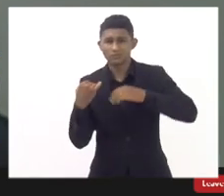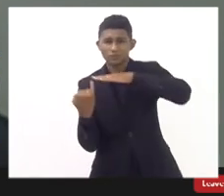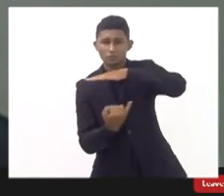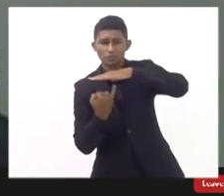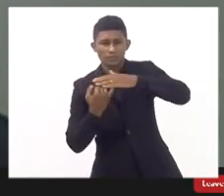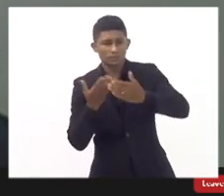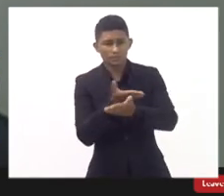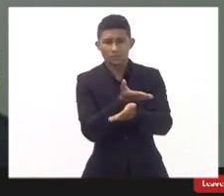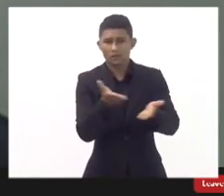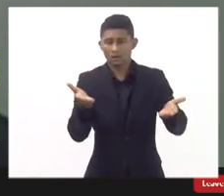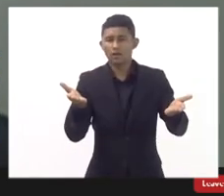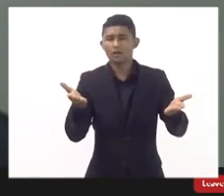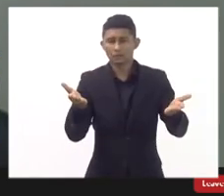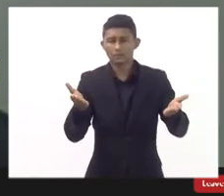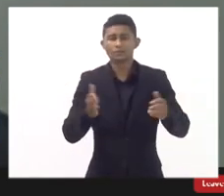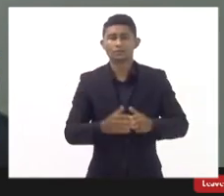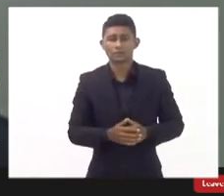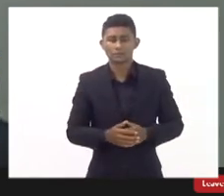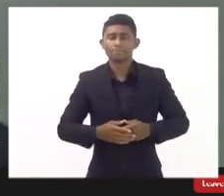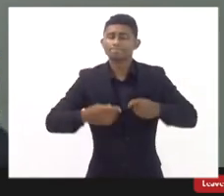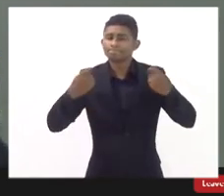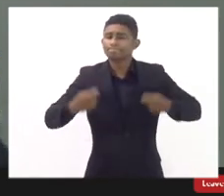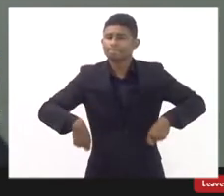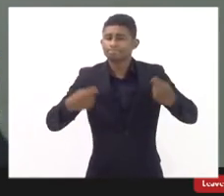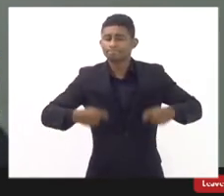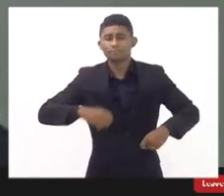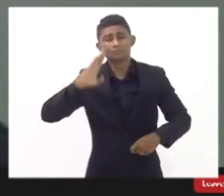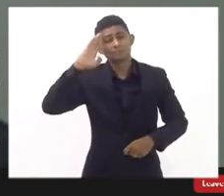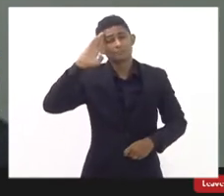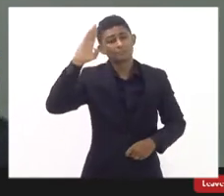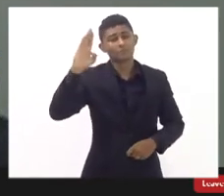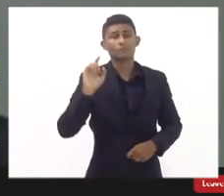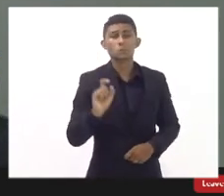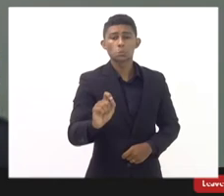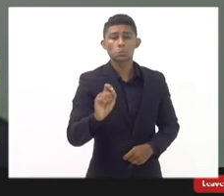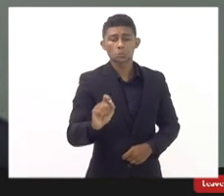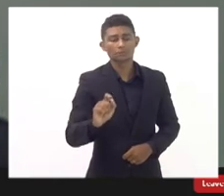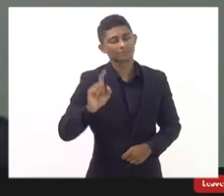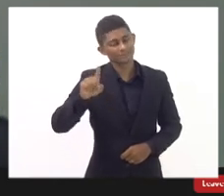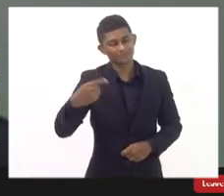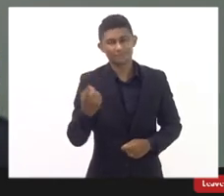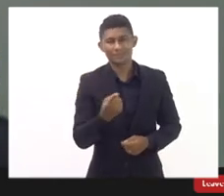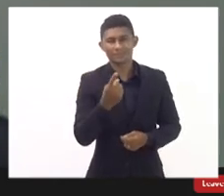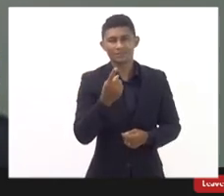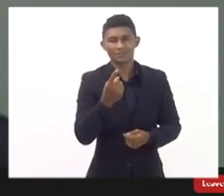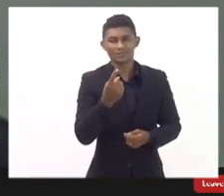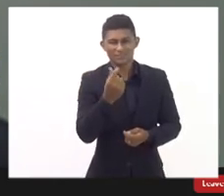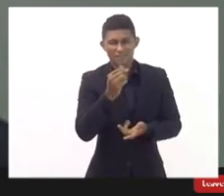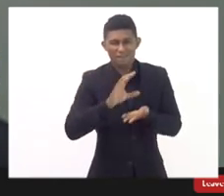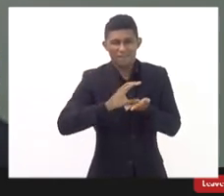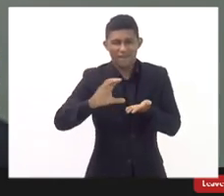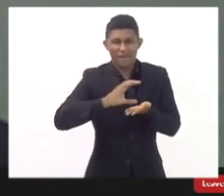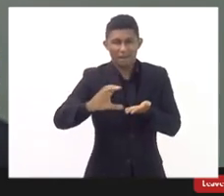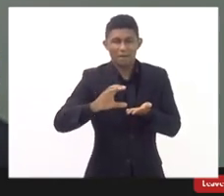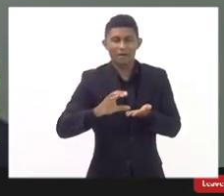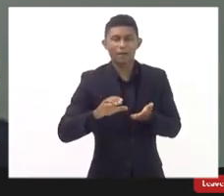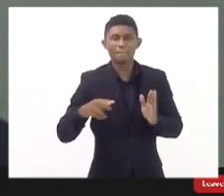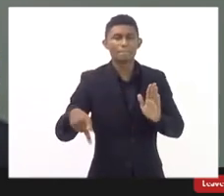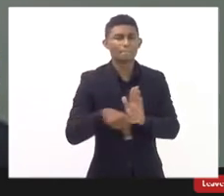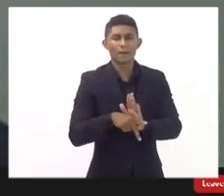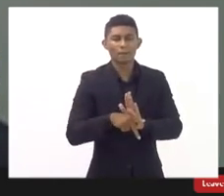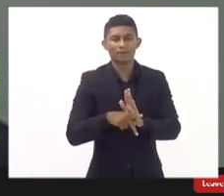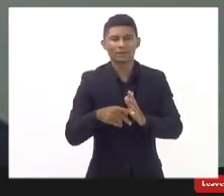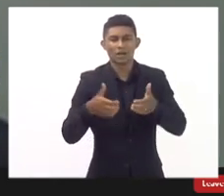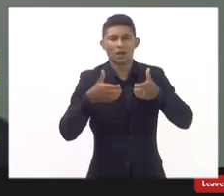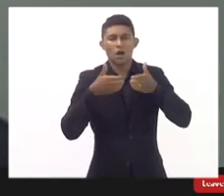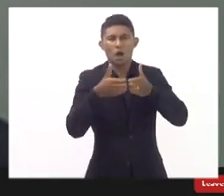necessitam, né, primordialmente da questão do transporte como instrumento de garantia